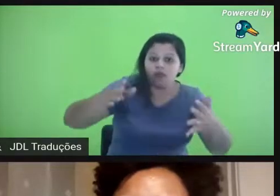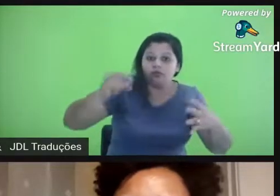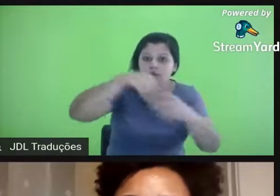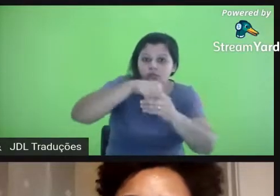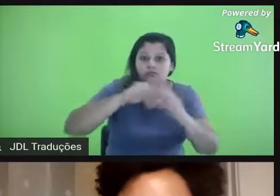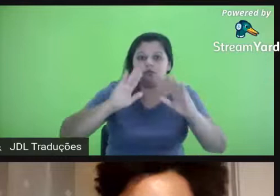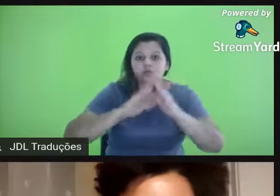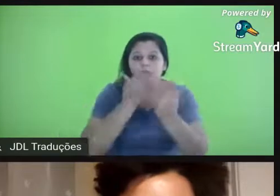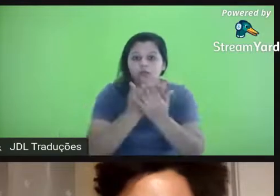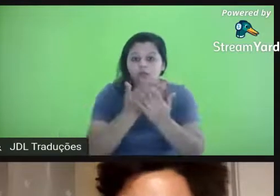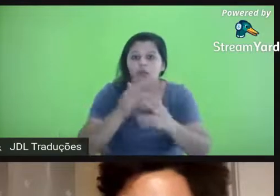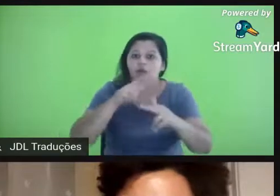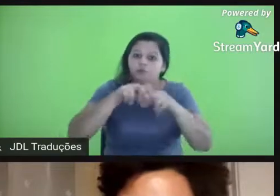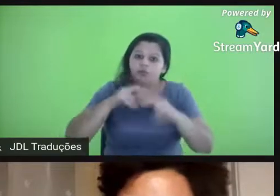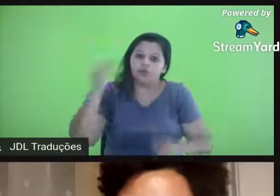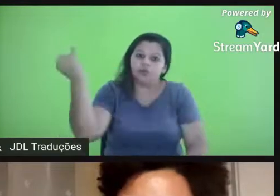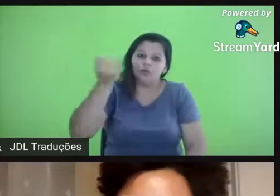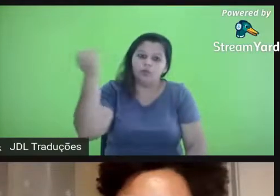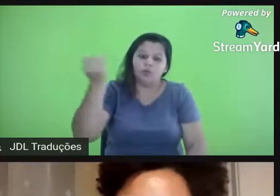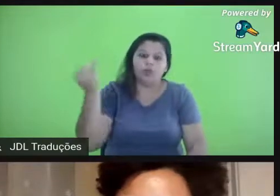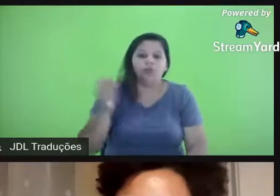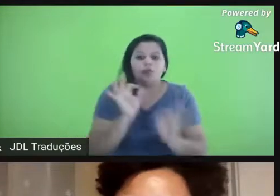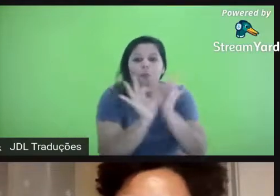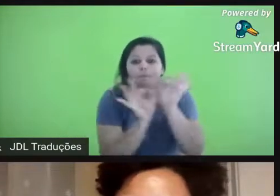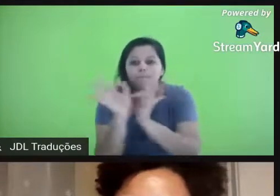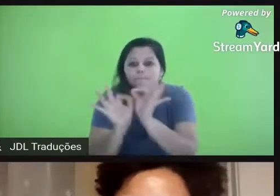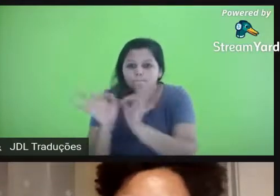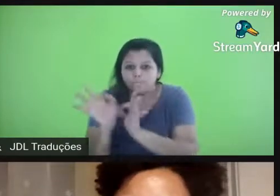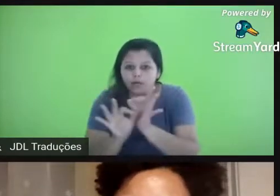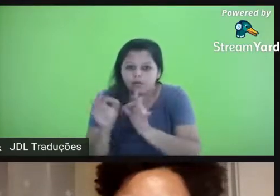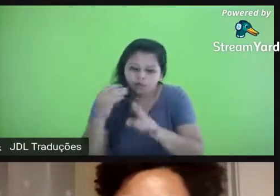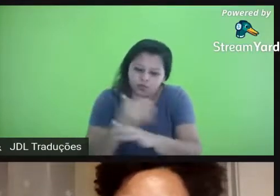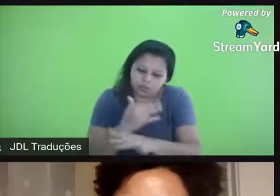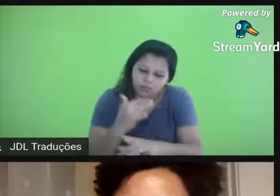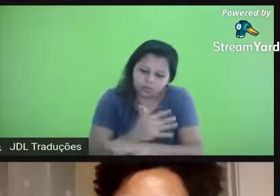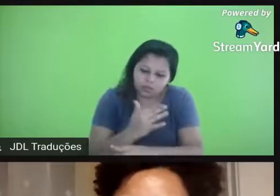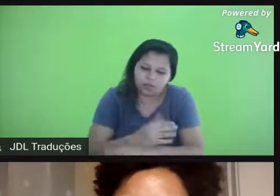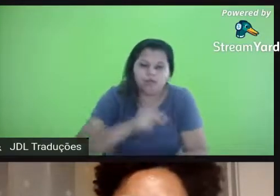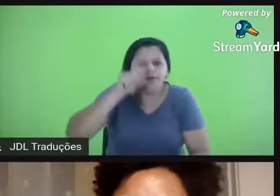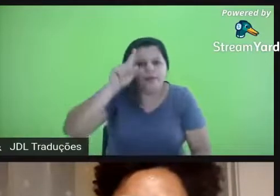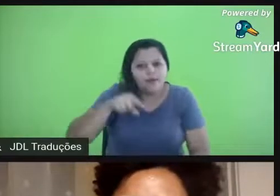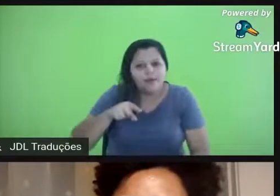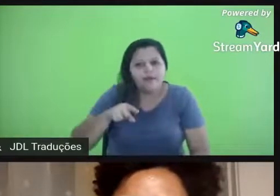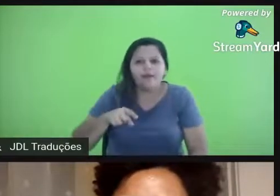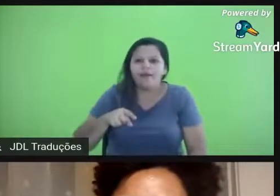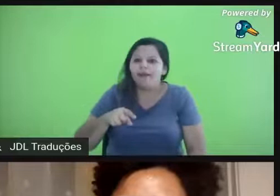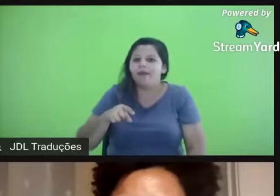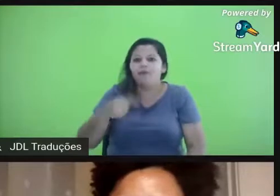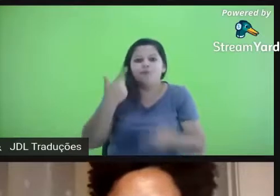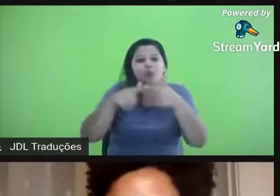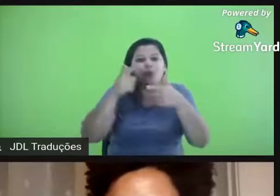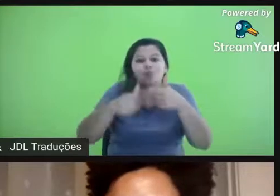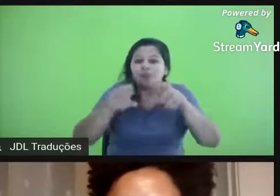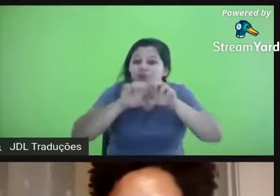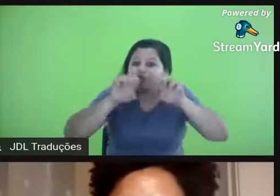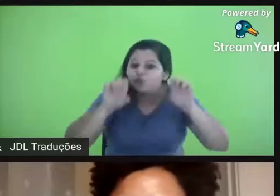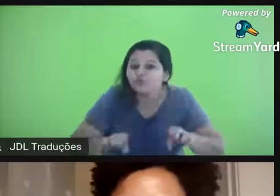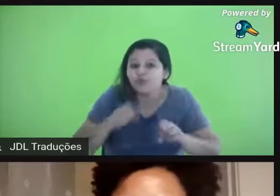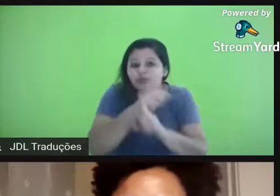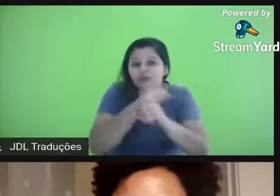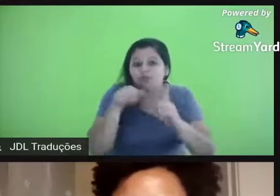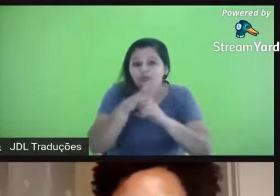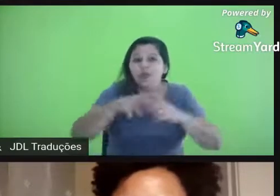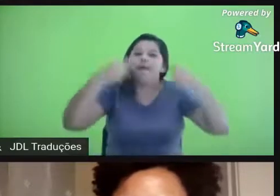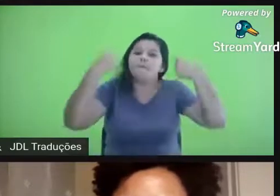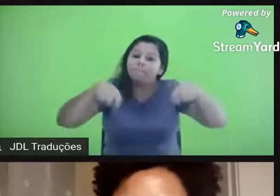tem no planejamento, né? Como a Jéssica contou aqui várias vezes, se é uma questão estrutural, por que a gente não debate isso no campo do